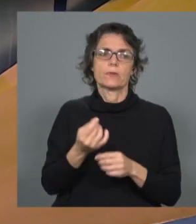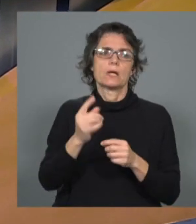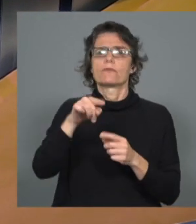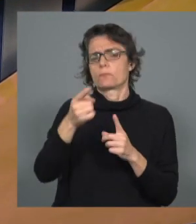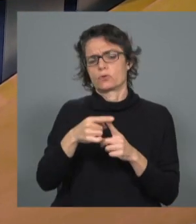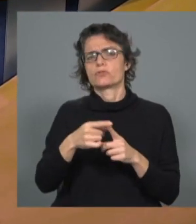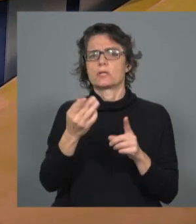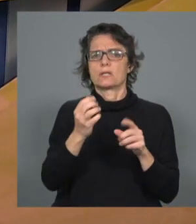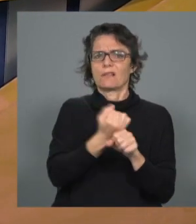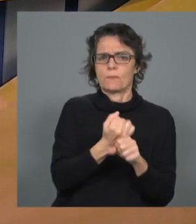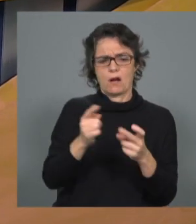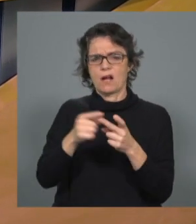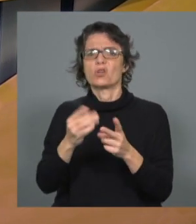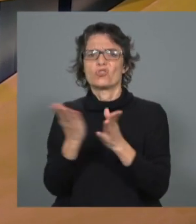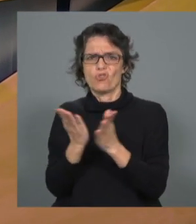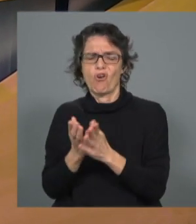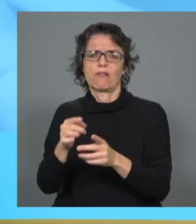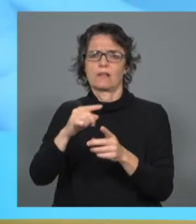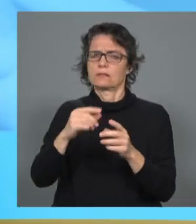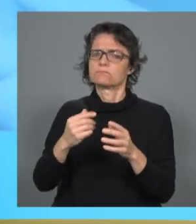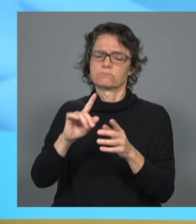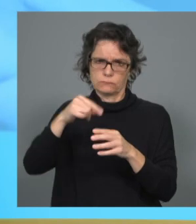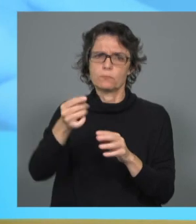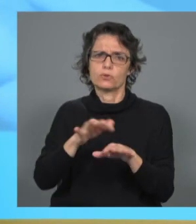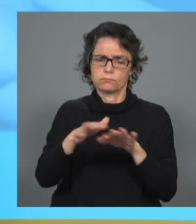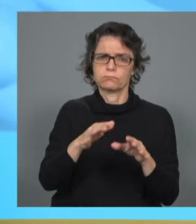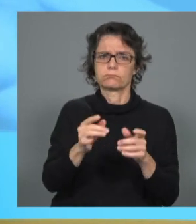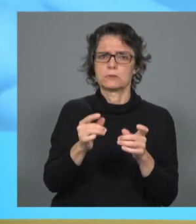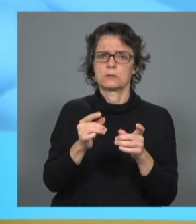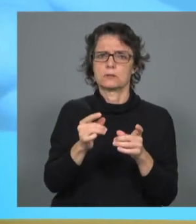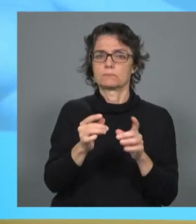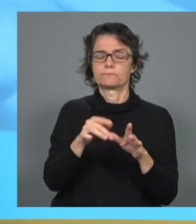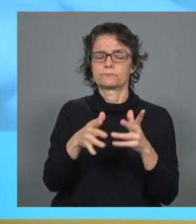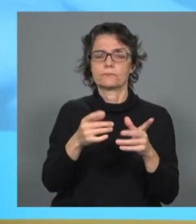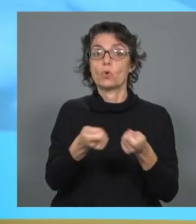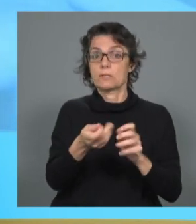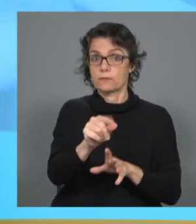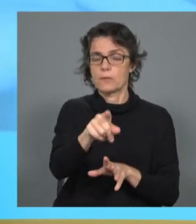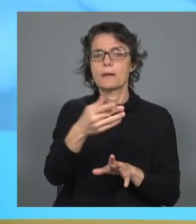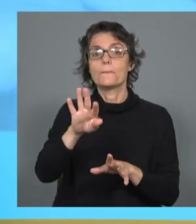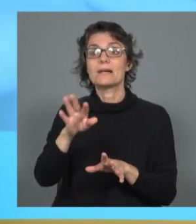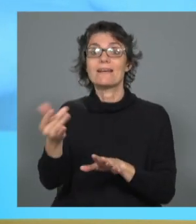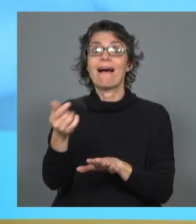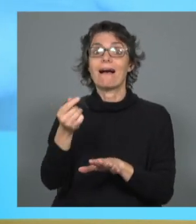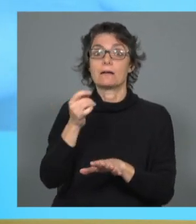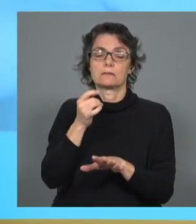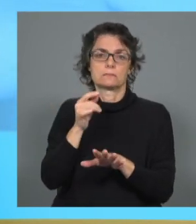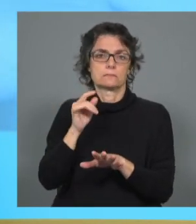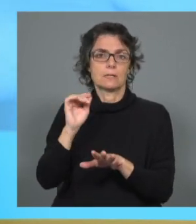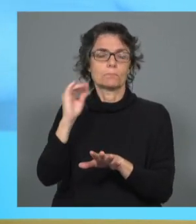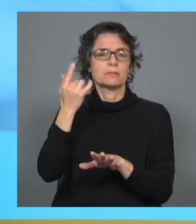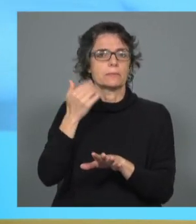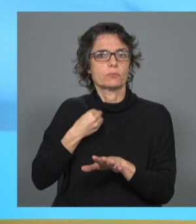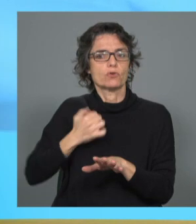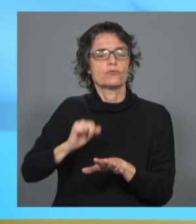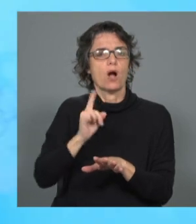escolas, etc. Mas a prioridade era isso, era as pessoas ficarem alojadas em algum sítio seguro, minimamente confortável e familiar para